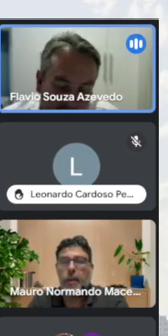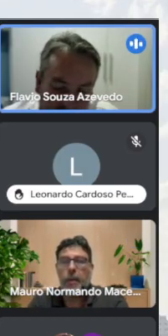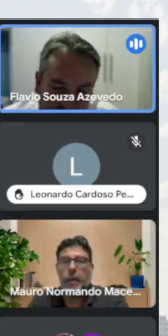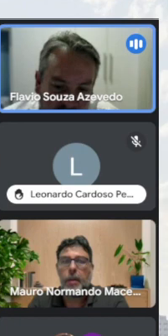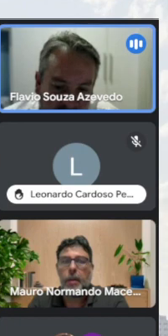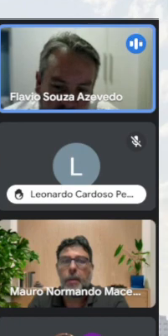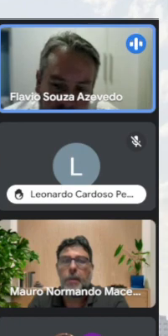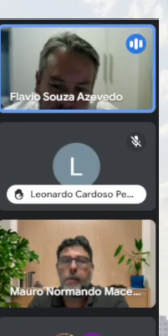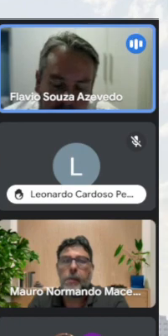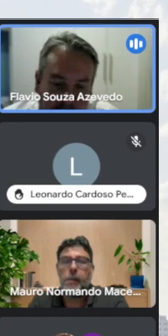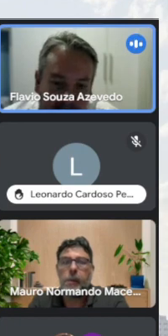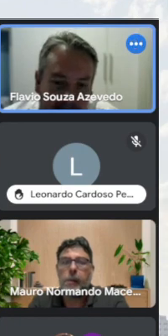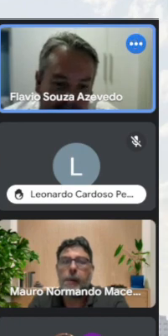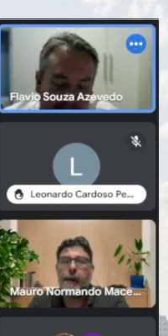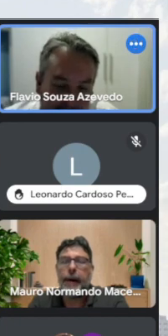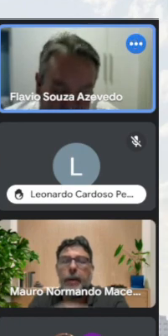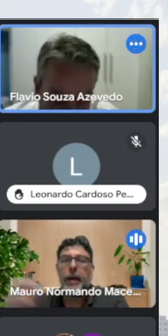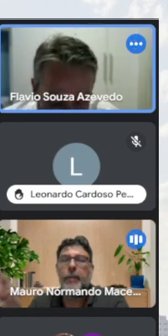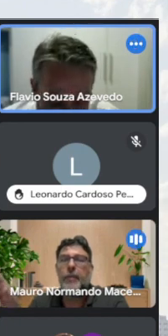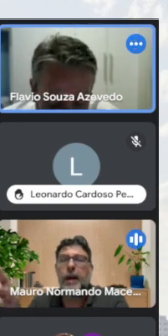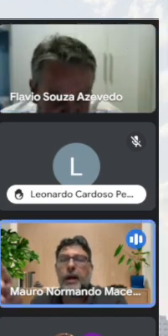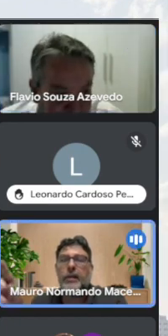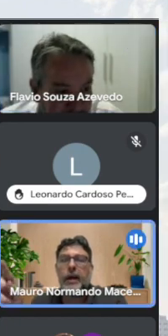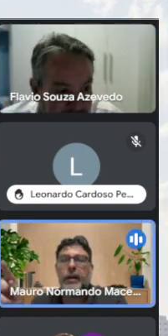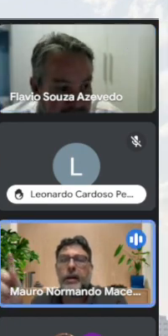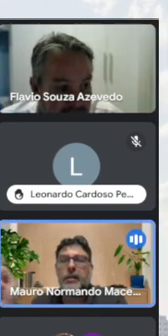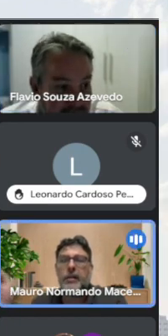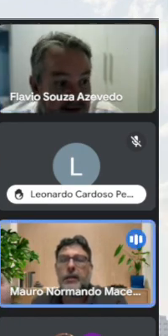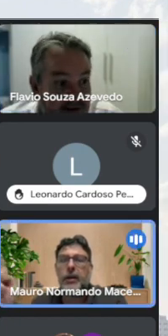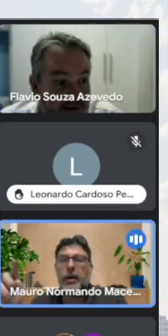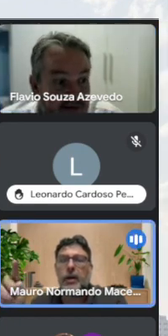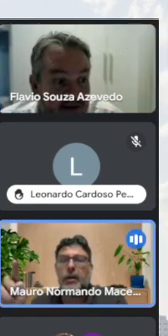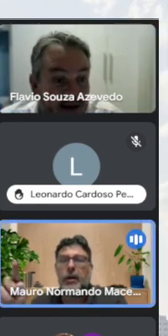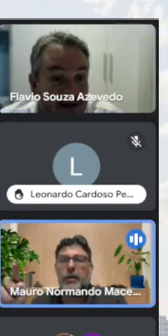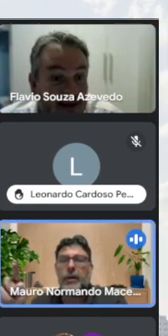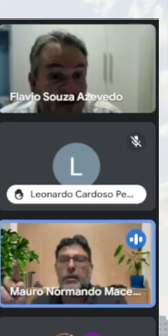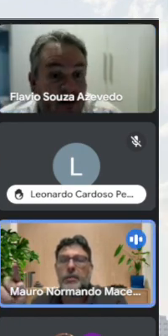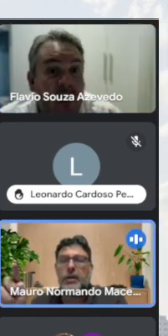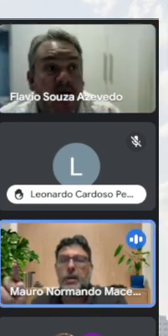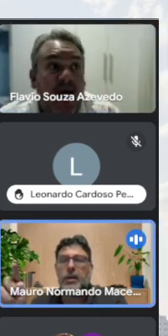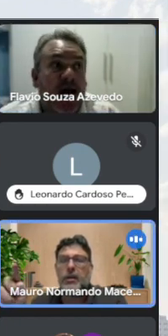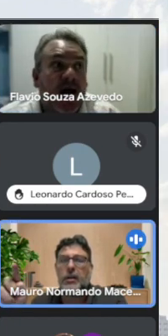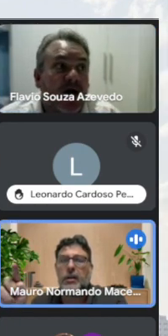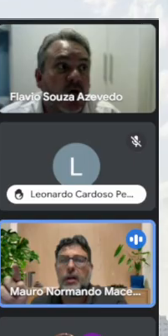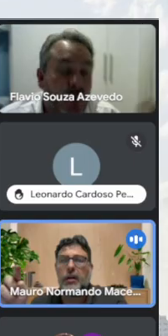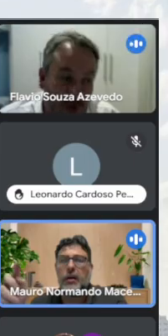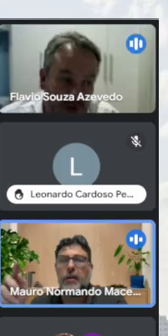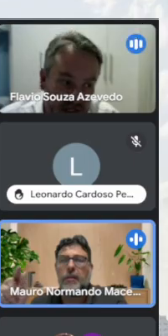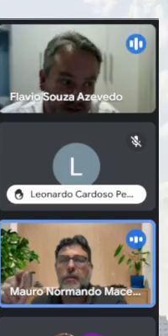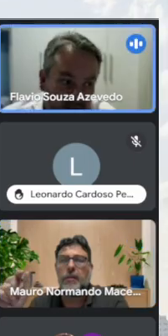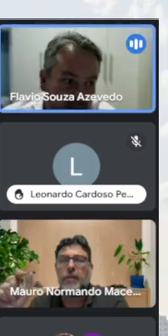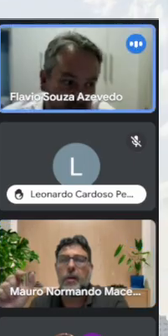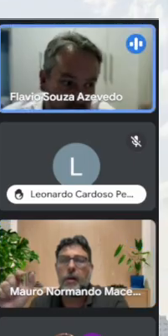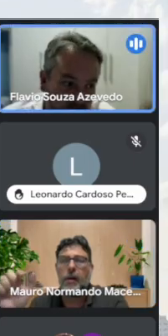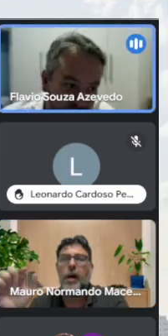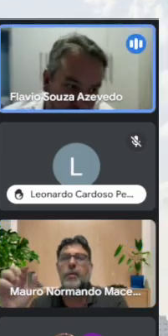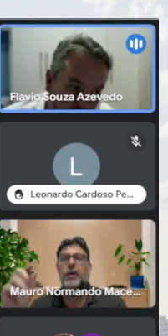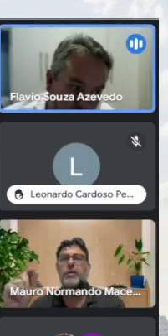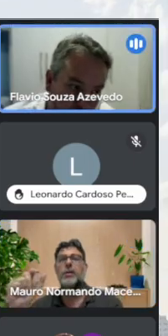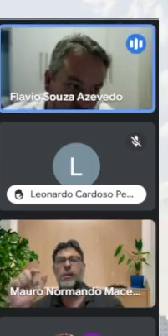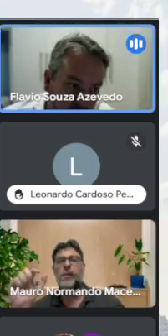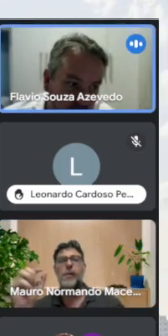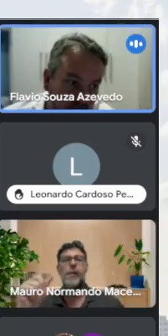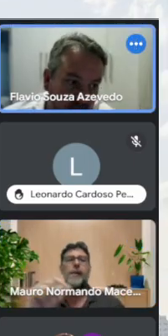a receptividade foi grande demais. É a mesma empresa, de Recife, que fez esse projeto de Niterói? O projeto, né? O